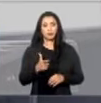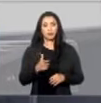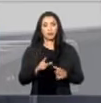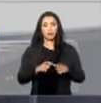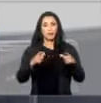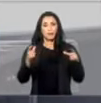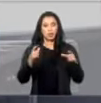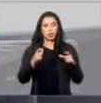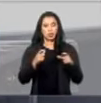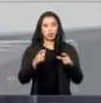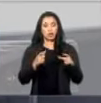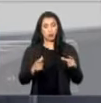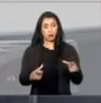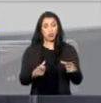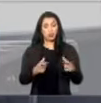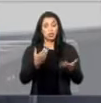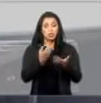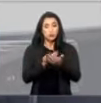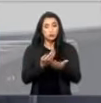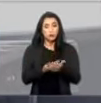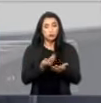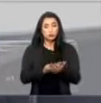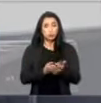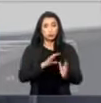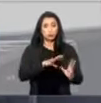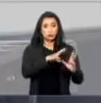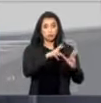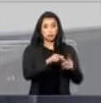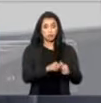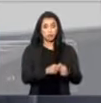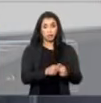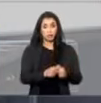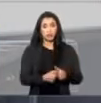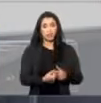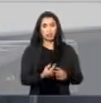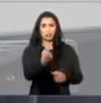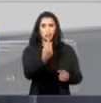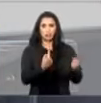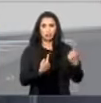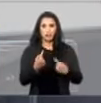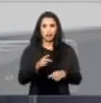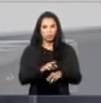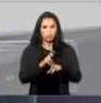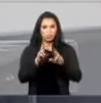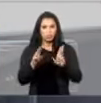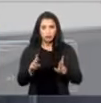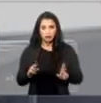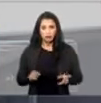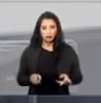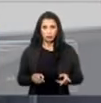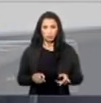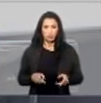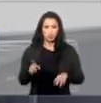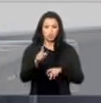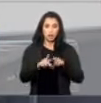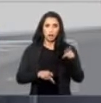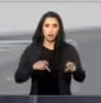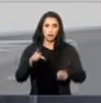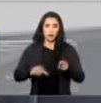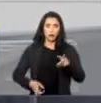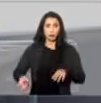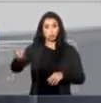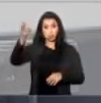laboratório humano do planeta. Para cá vieram das formas mais contraditórias possíveis diferentes povos e culturas,